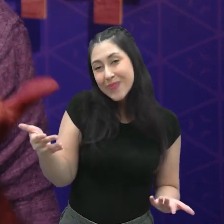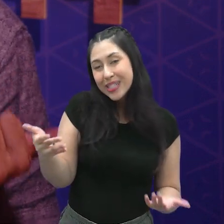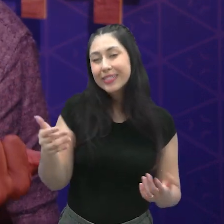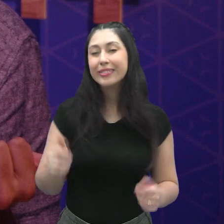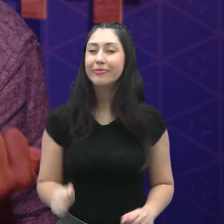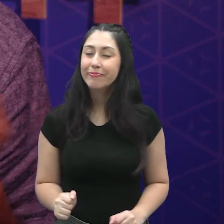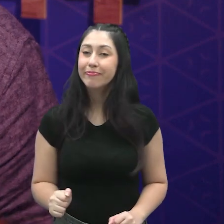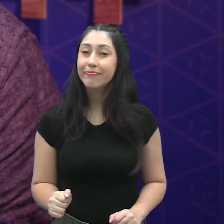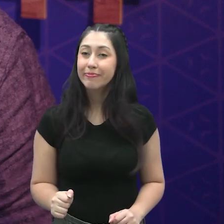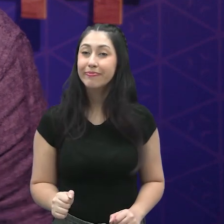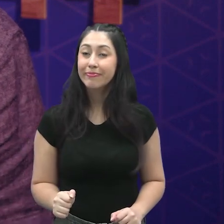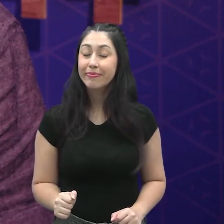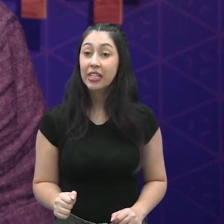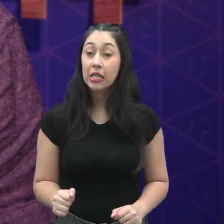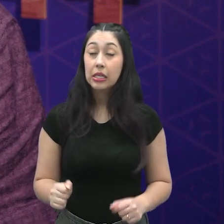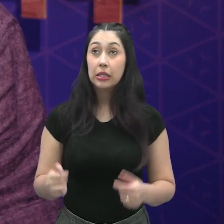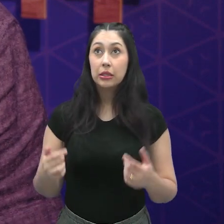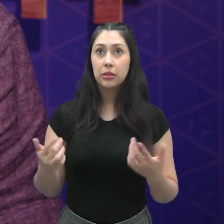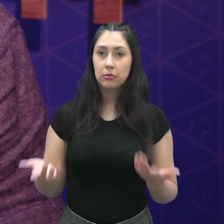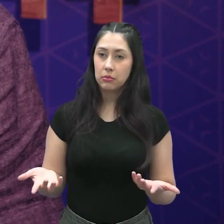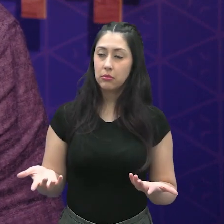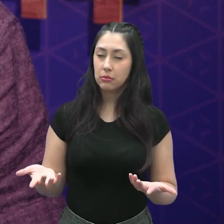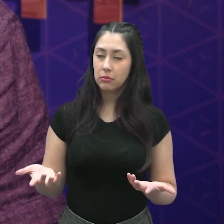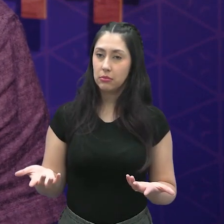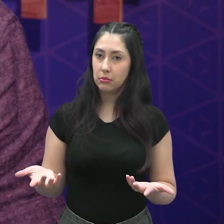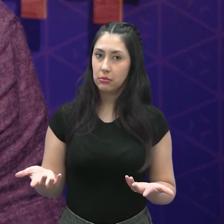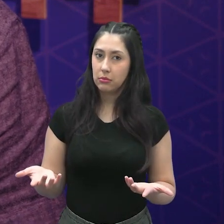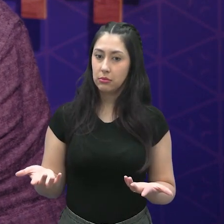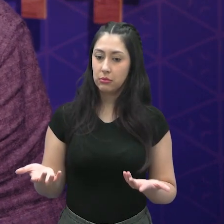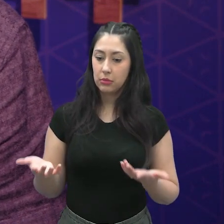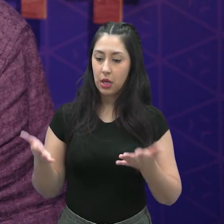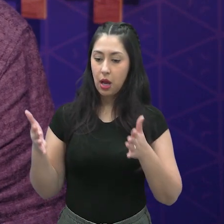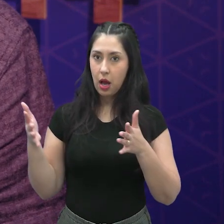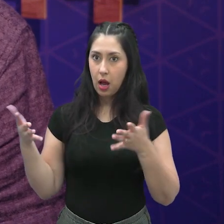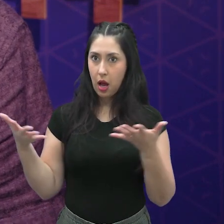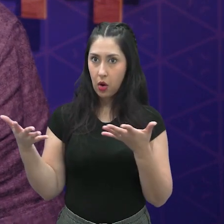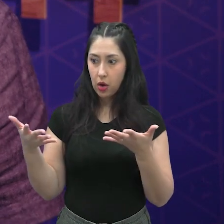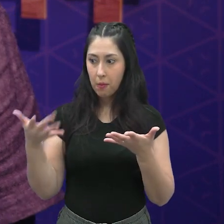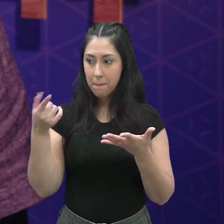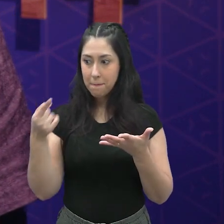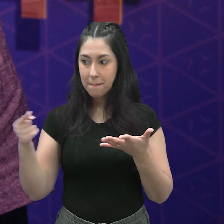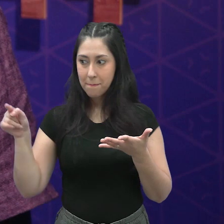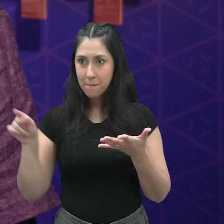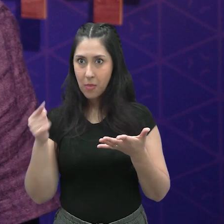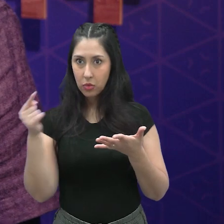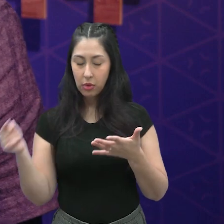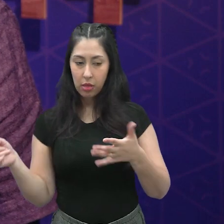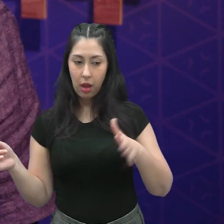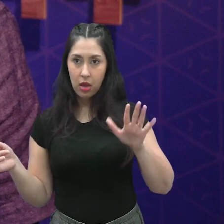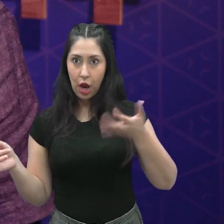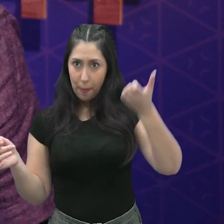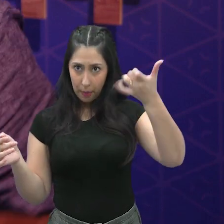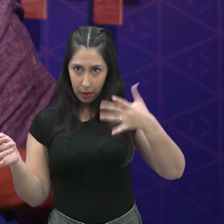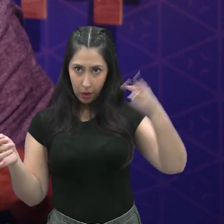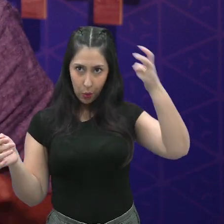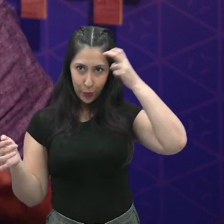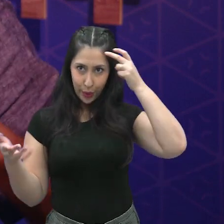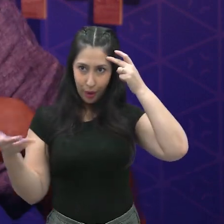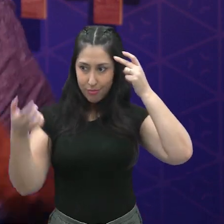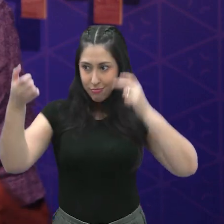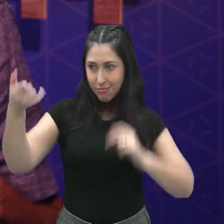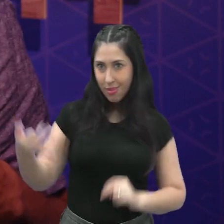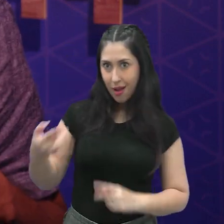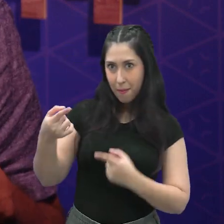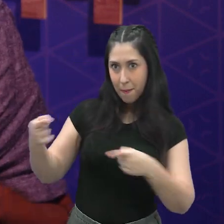Como cultura sertanejo. sertaneja. E assim, já indo para a música, né, caipira, a